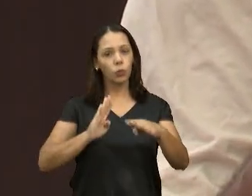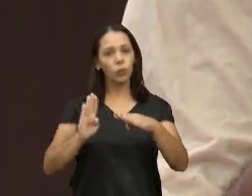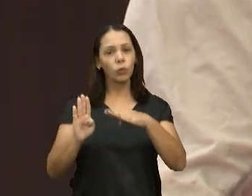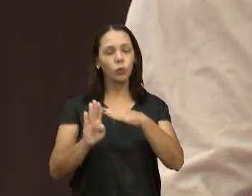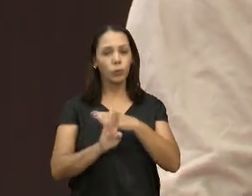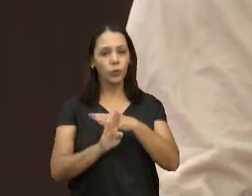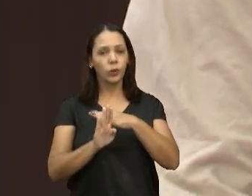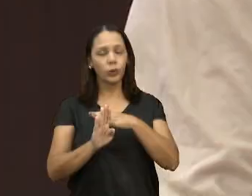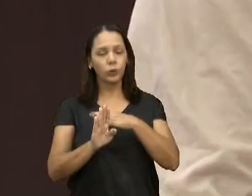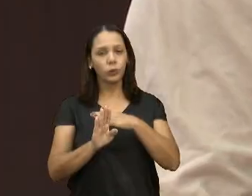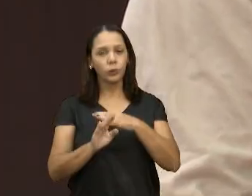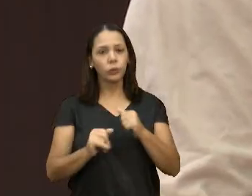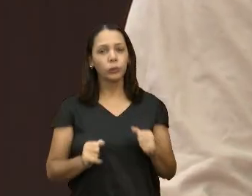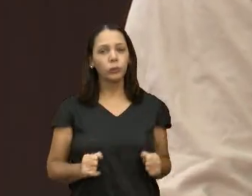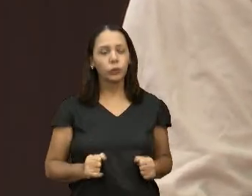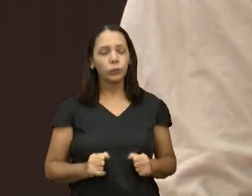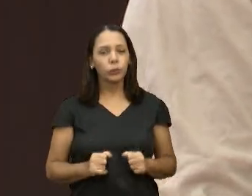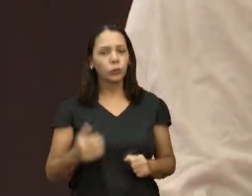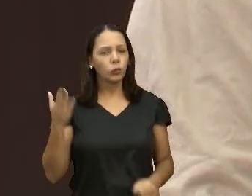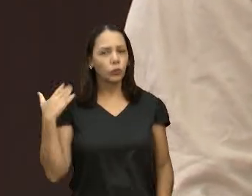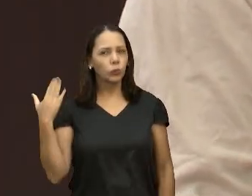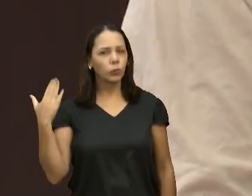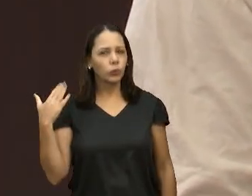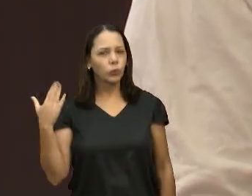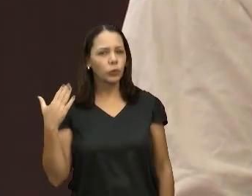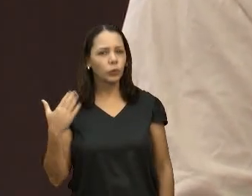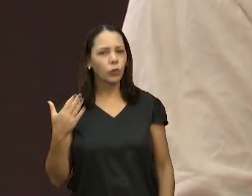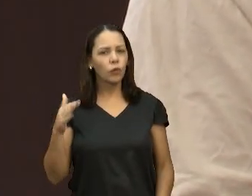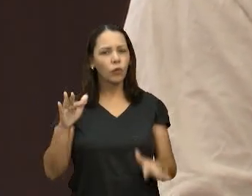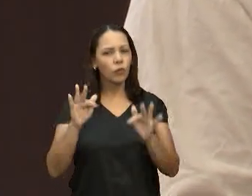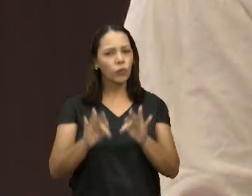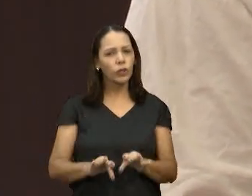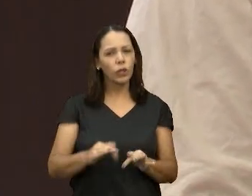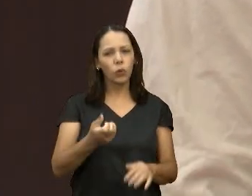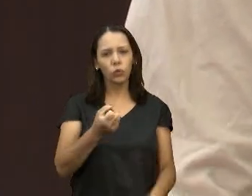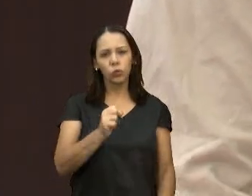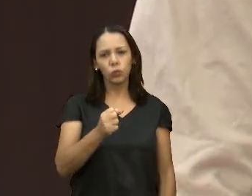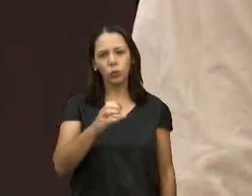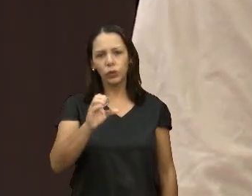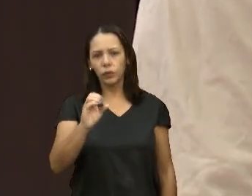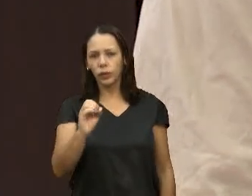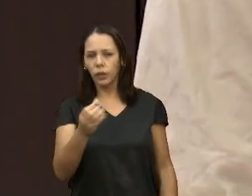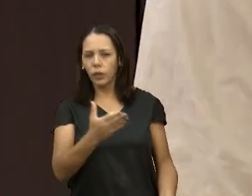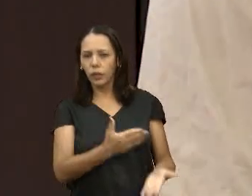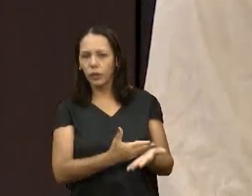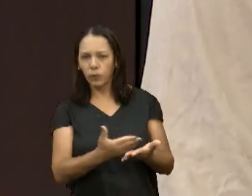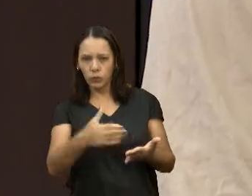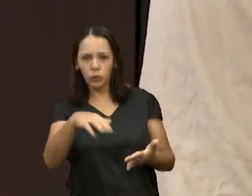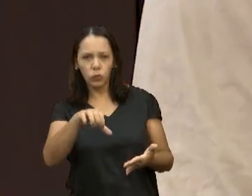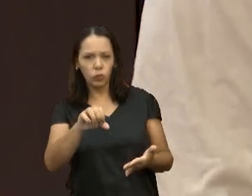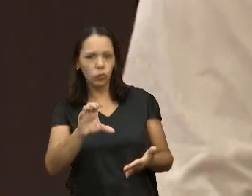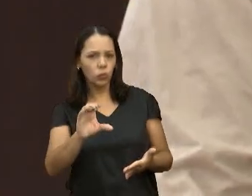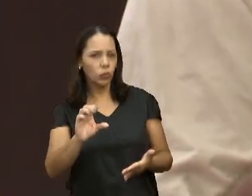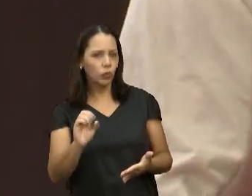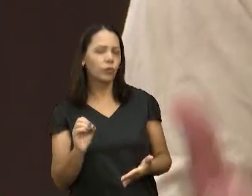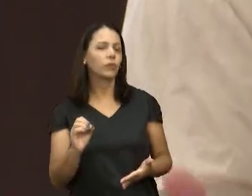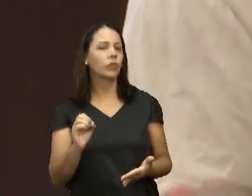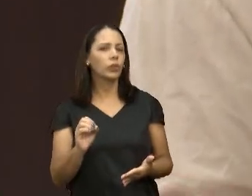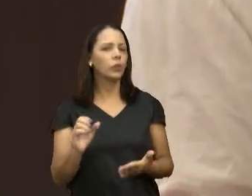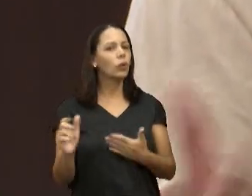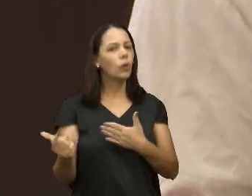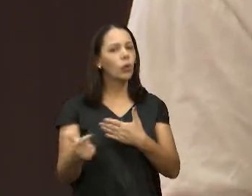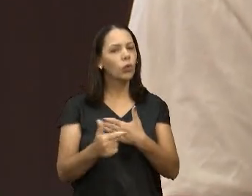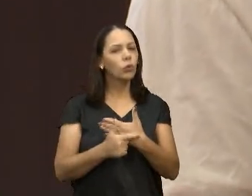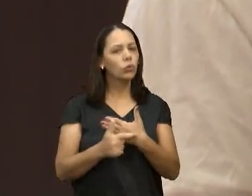bairro, pelo menos dessa época, final de 80, início de 90, com todas as funções daquela